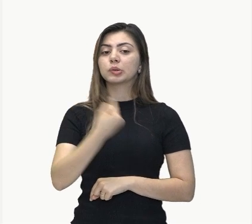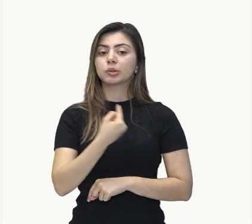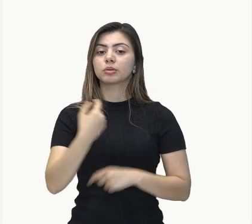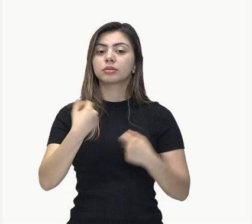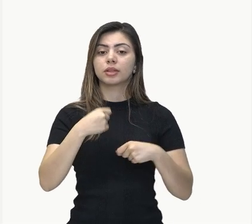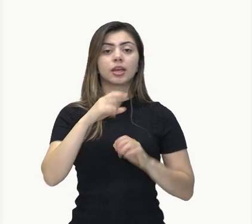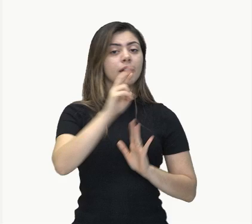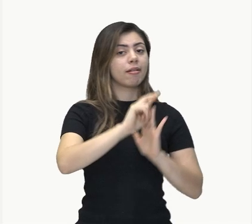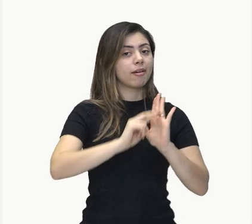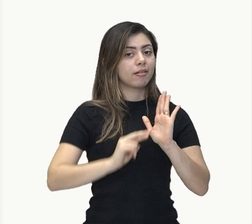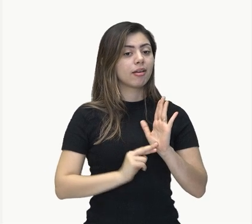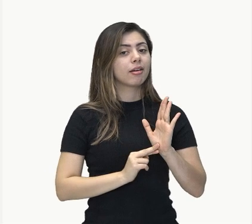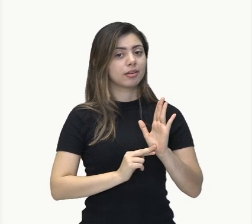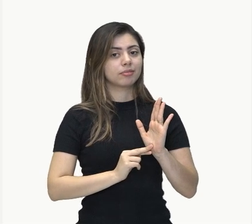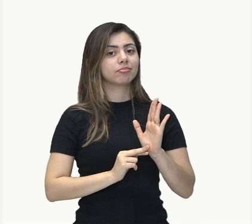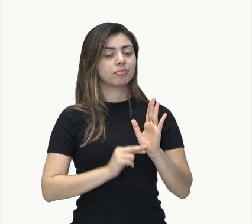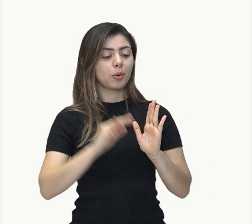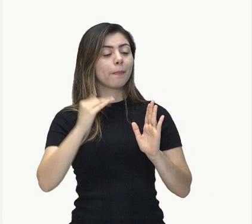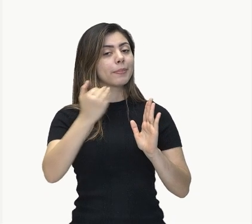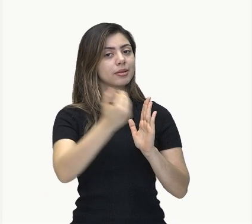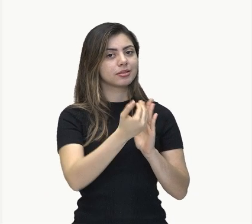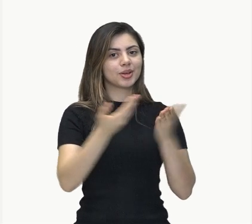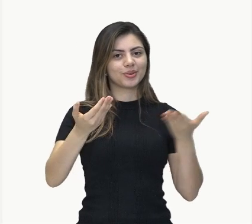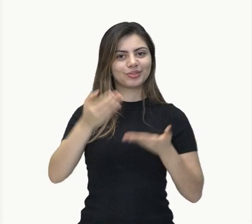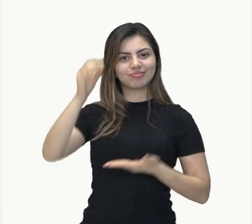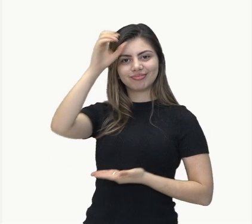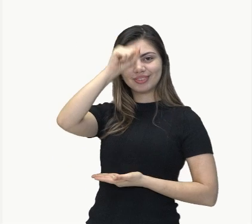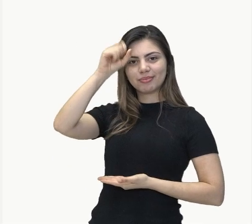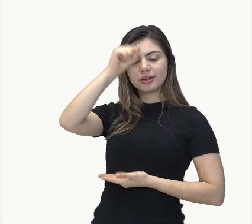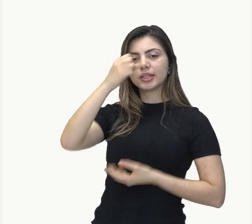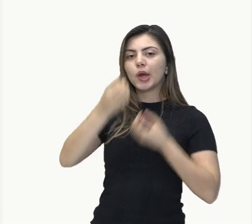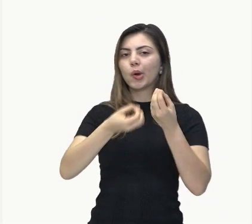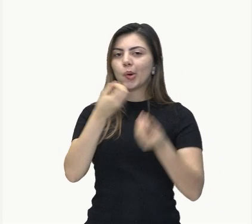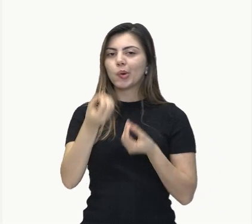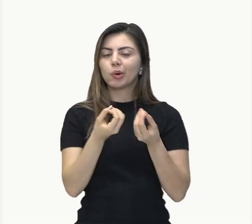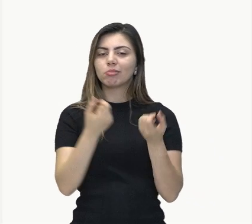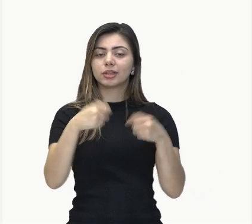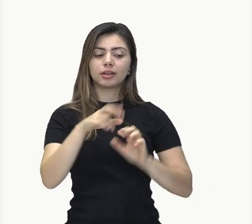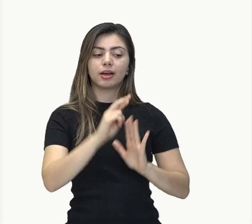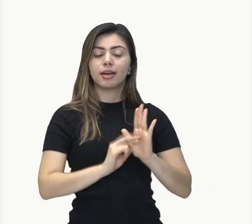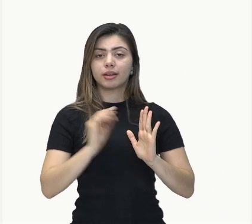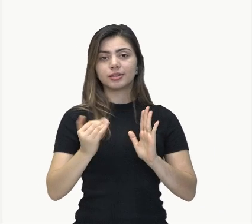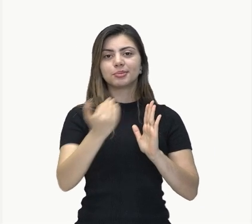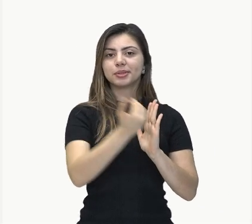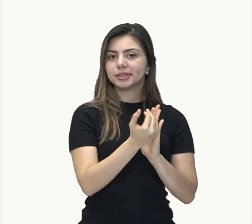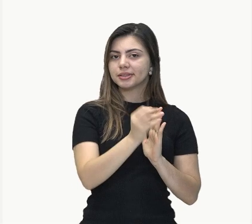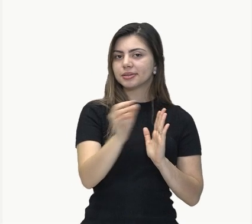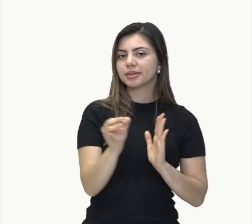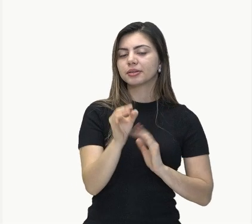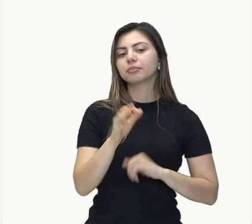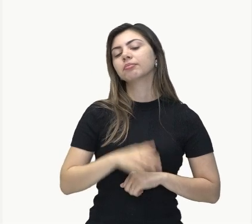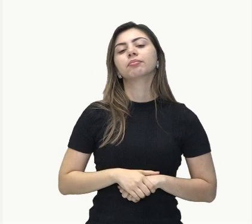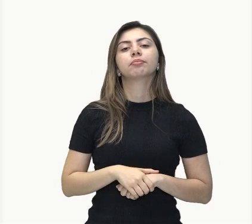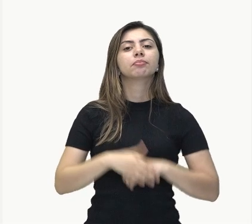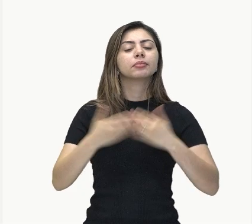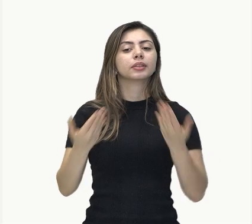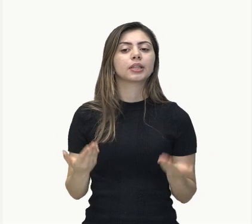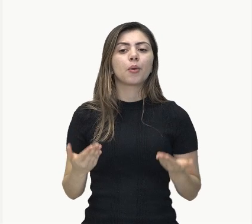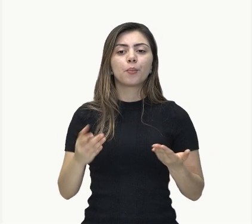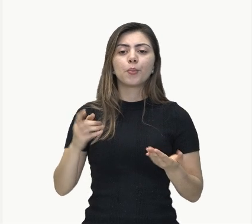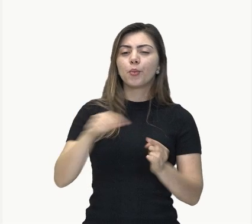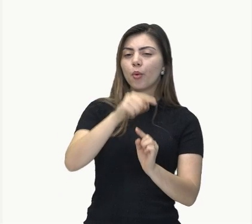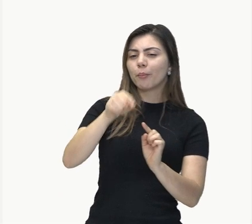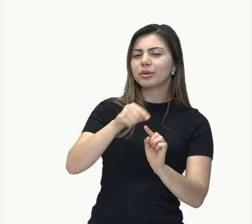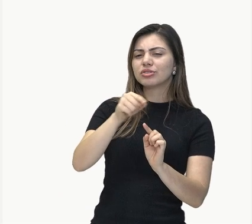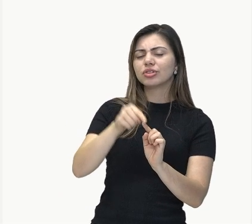inúmeras regras. E é isso que nós vamos aprender, é a aplicação dessas regras. E o objetivo da gente usar